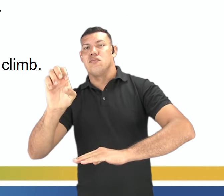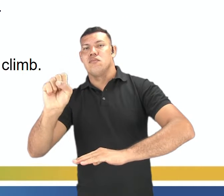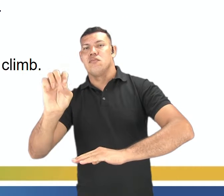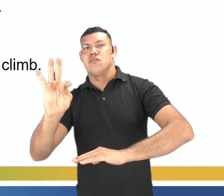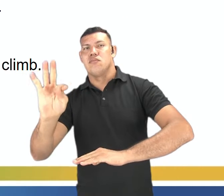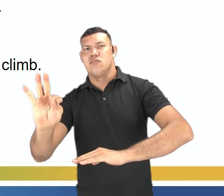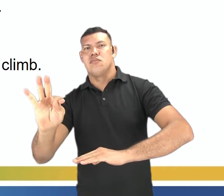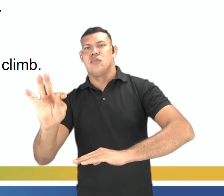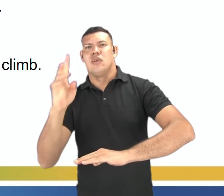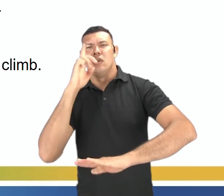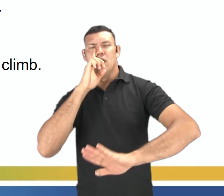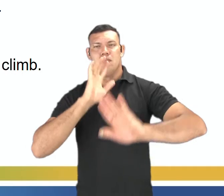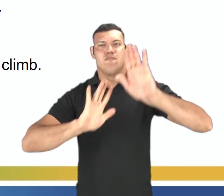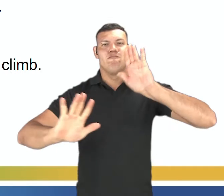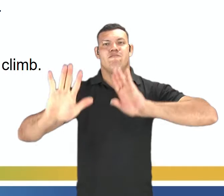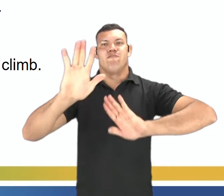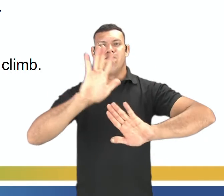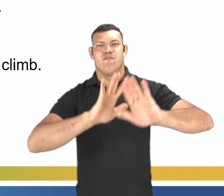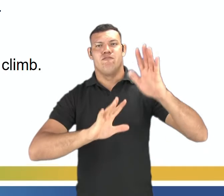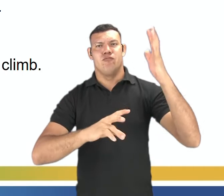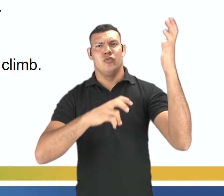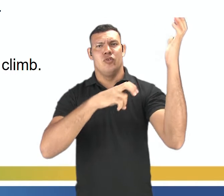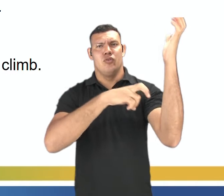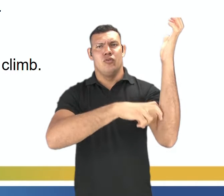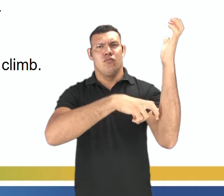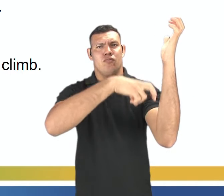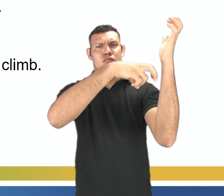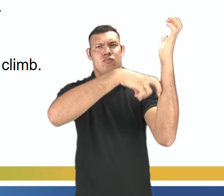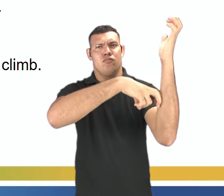mais perigosa para escalar. Ok?